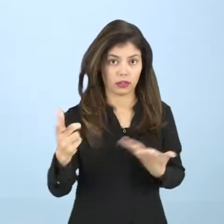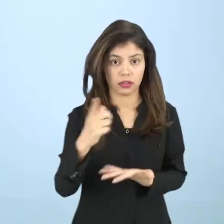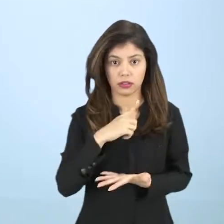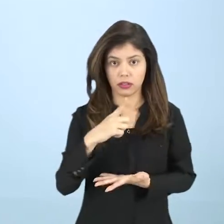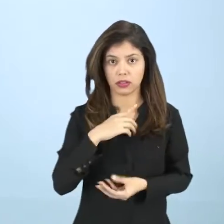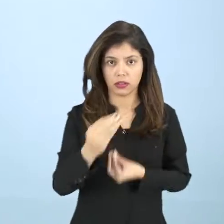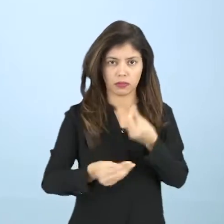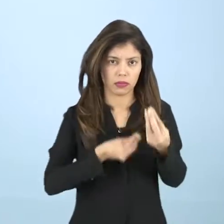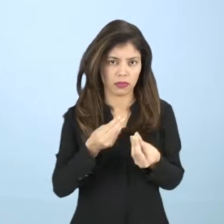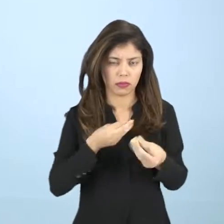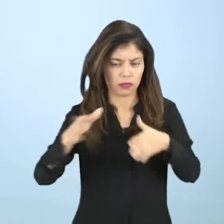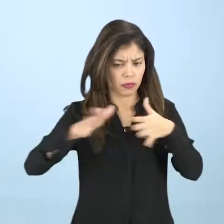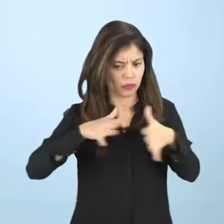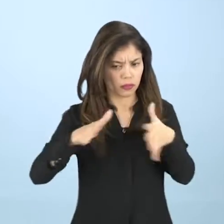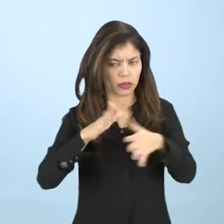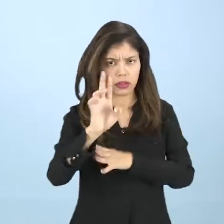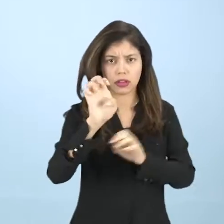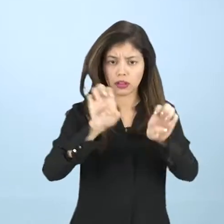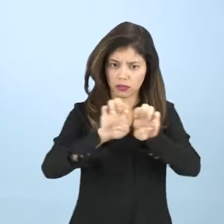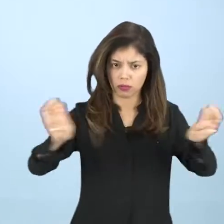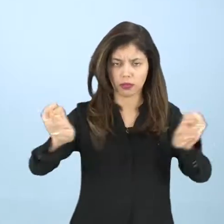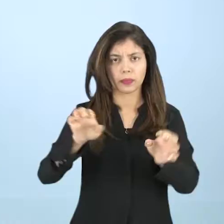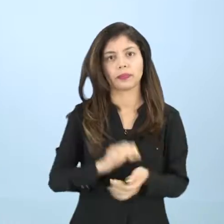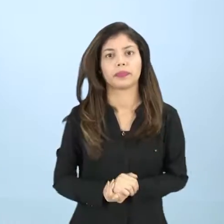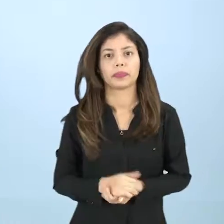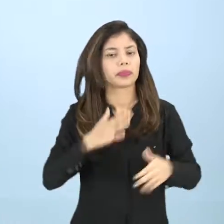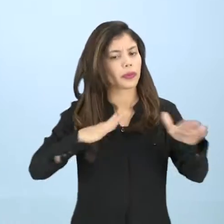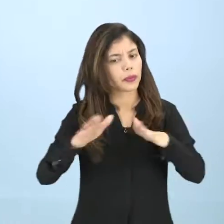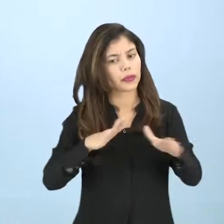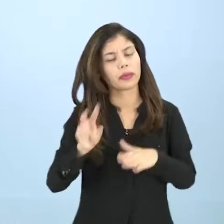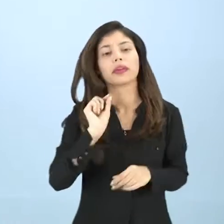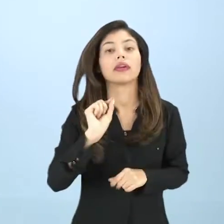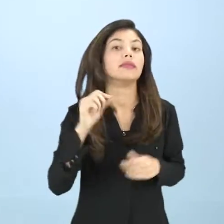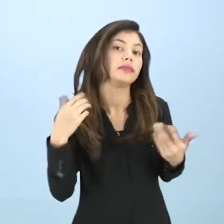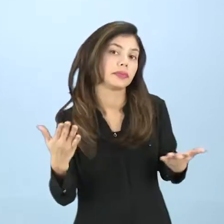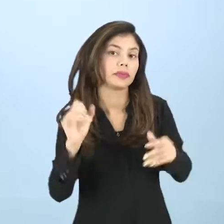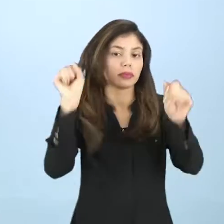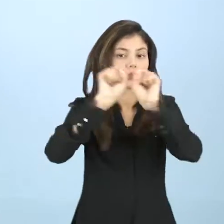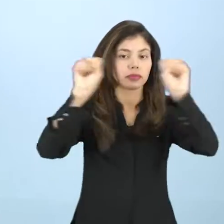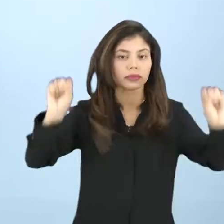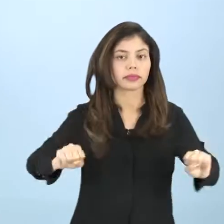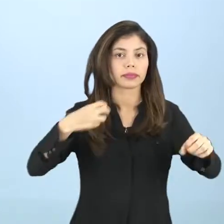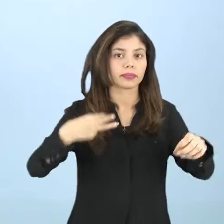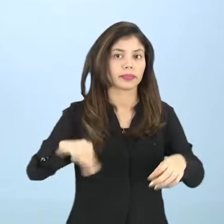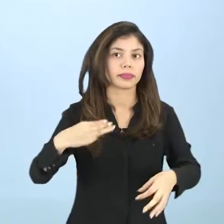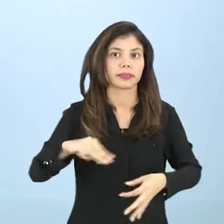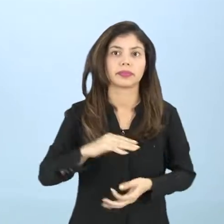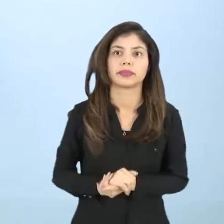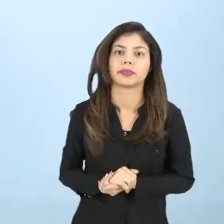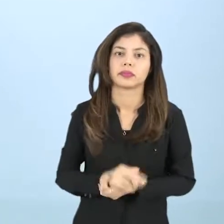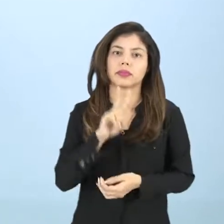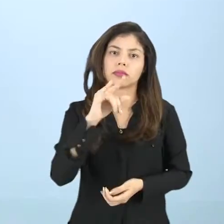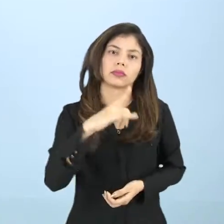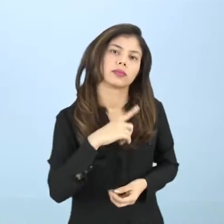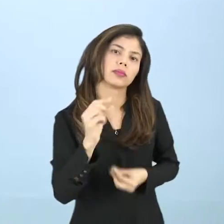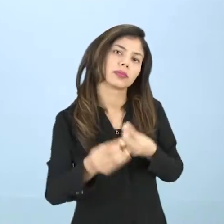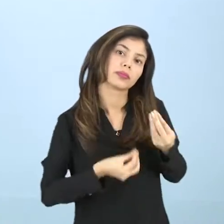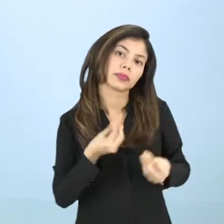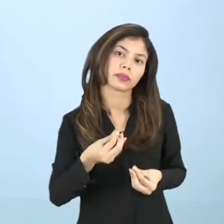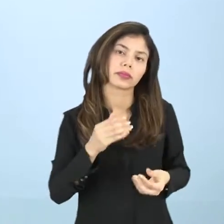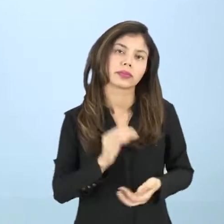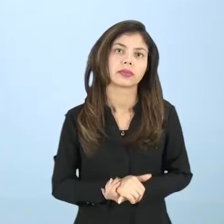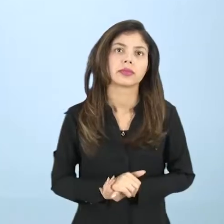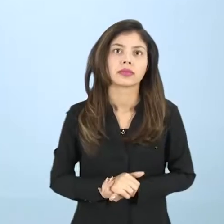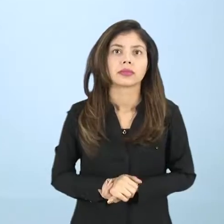nós temos que movimentar essas equações. E esses movimentos é como se fosse um sistema matemático. Ele vai acontecer da seguinte